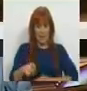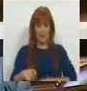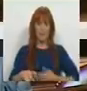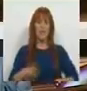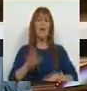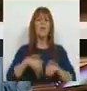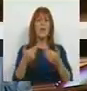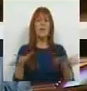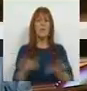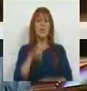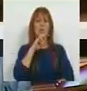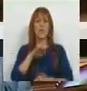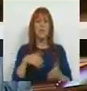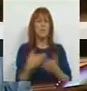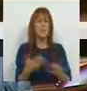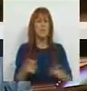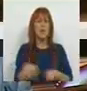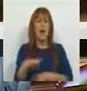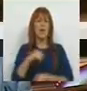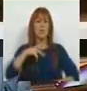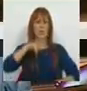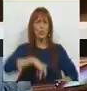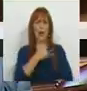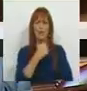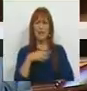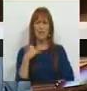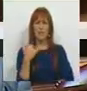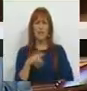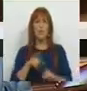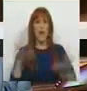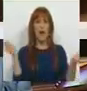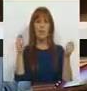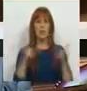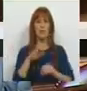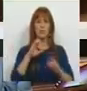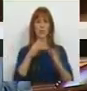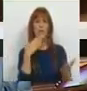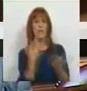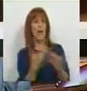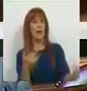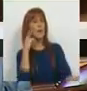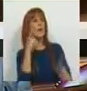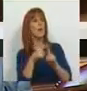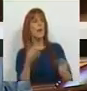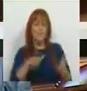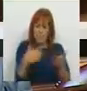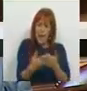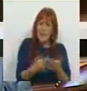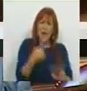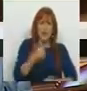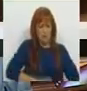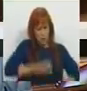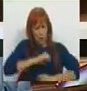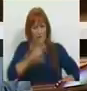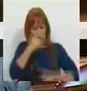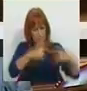se proceda à abertura de um aviso dedicado no âmbito de Portugal 2020 para campanhas de comunicação destinadas à reposição da